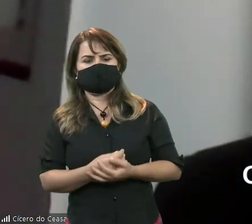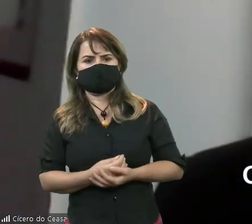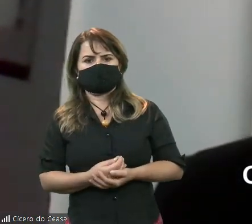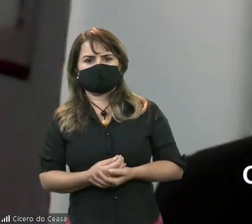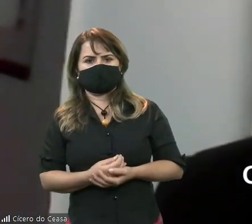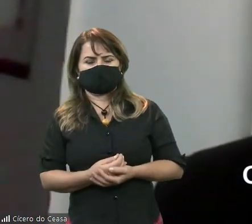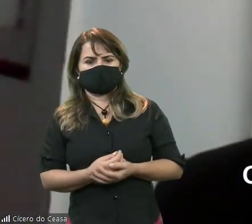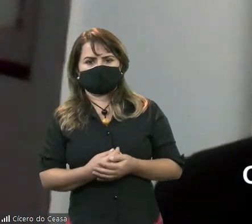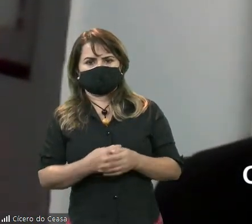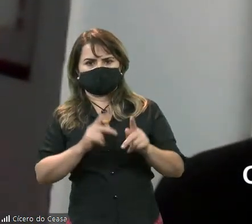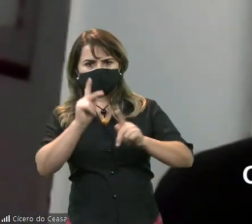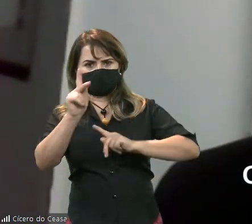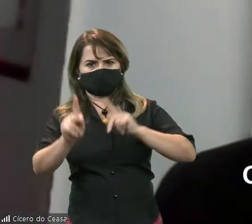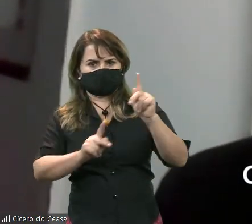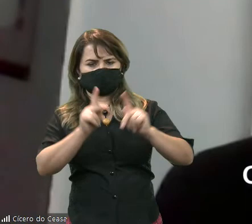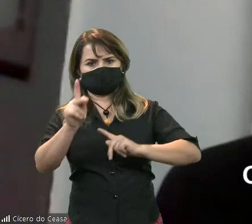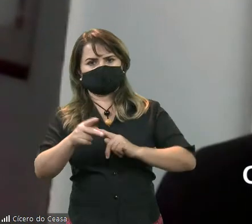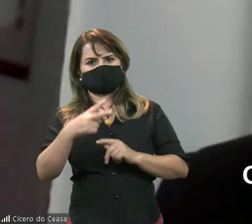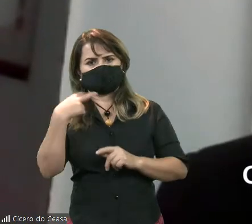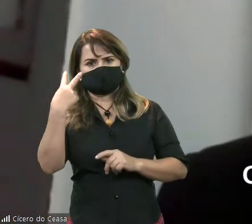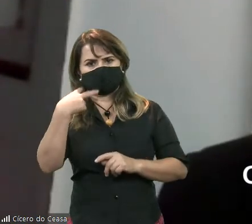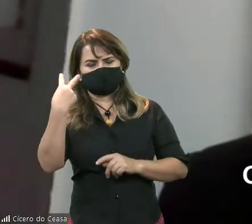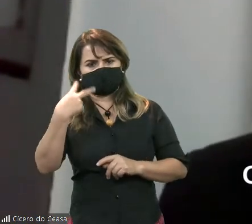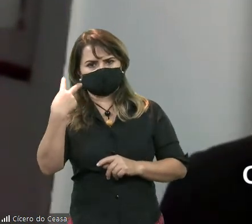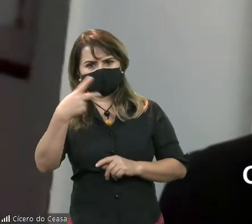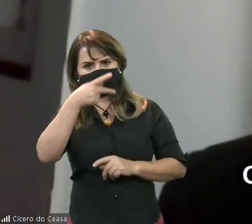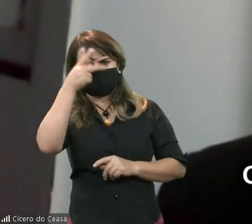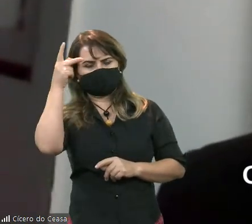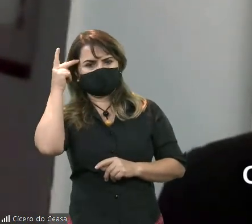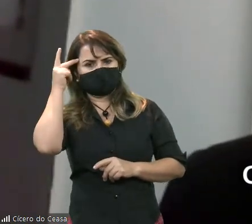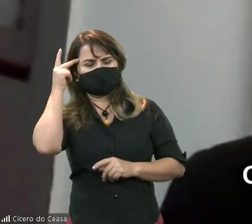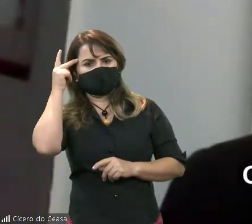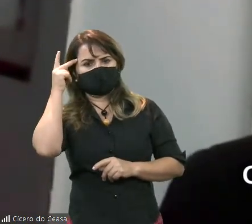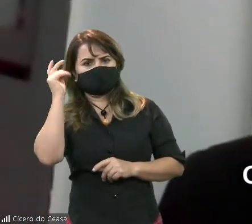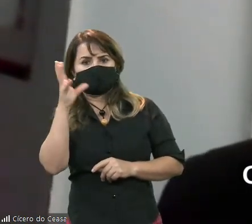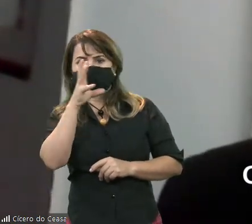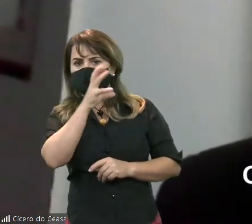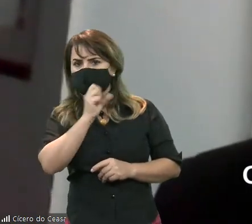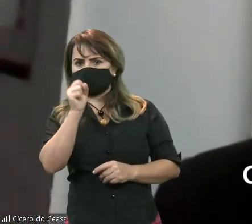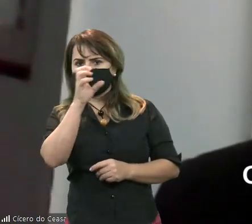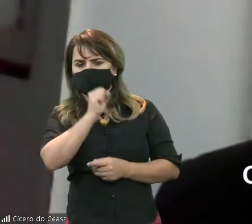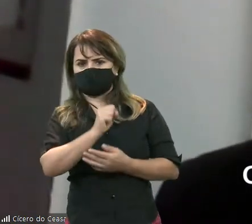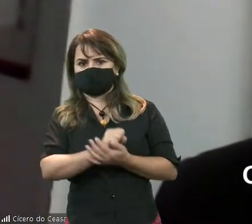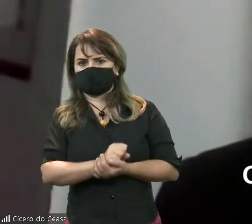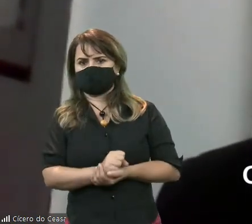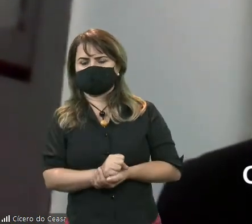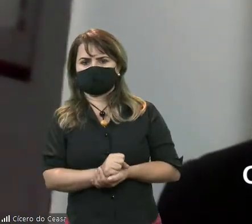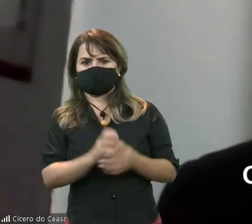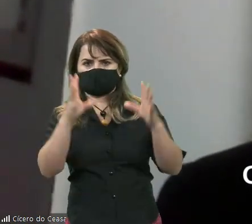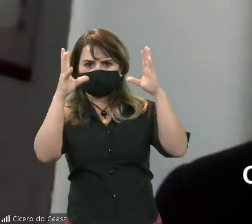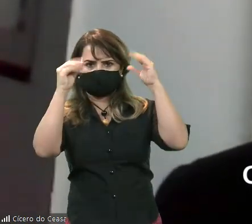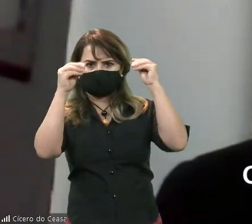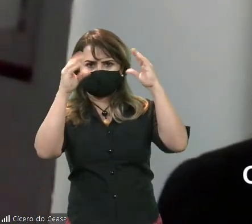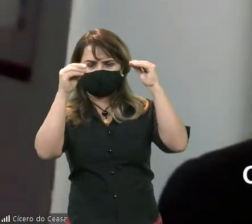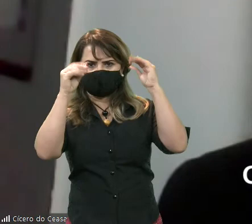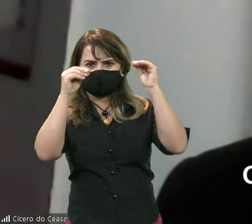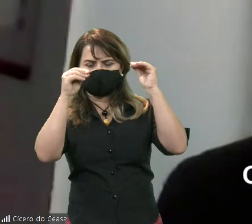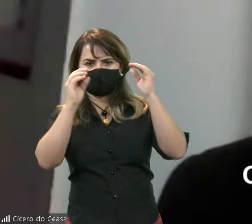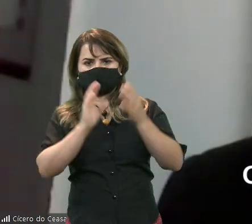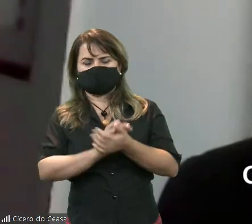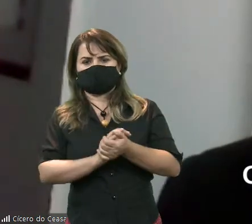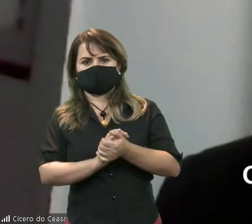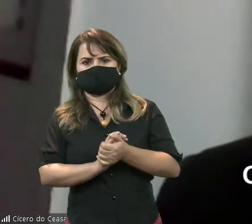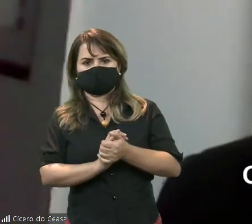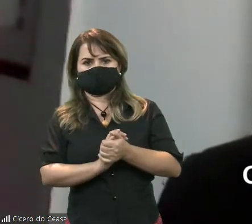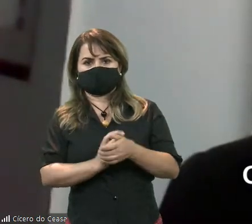para os vereadores que no sábado à noite aconteceu um fato muito triste, mais uma vez na zona norte